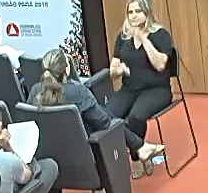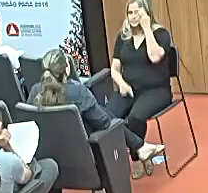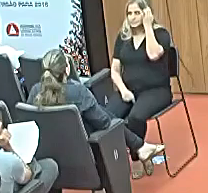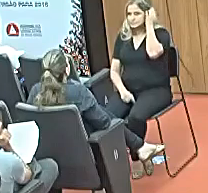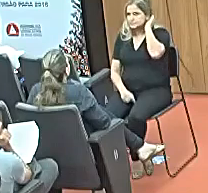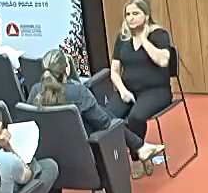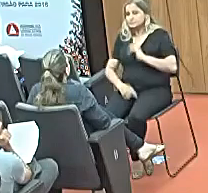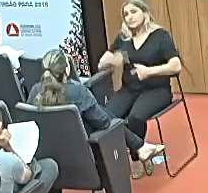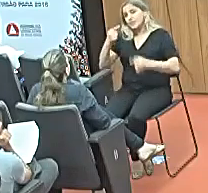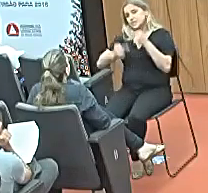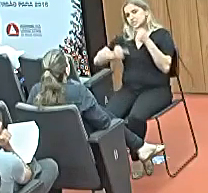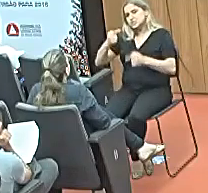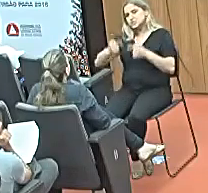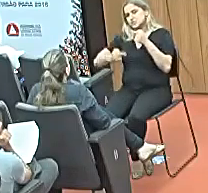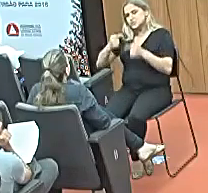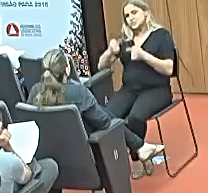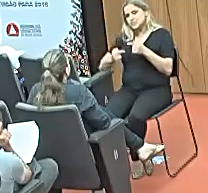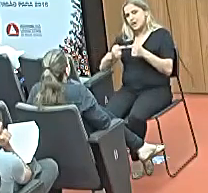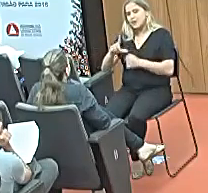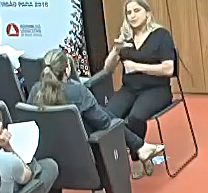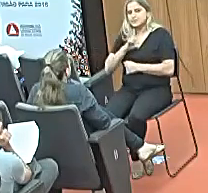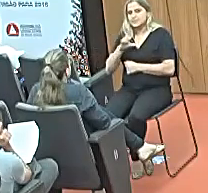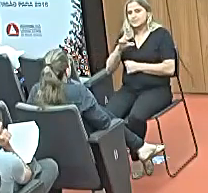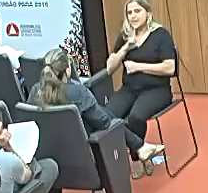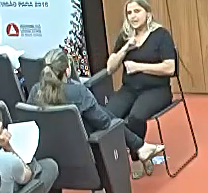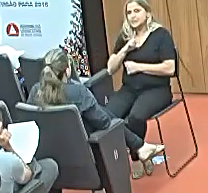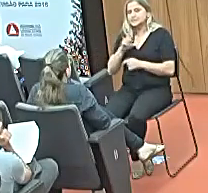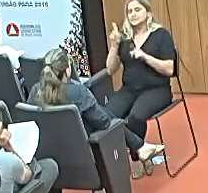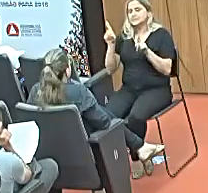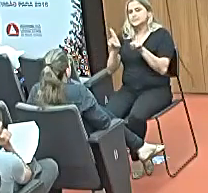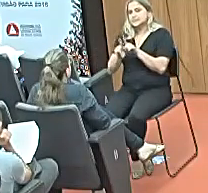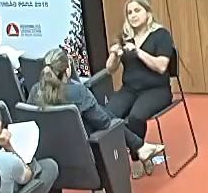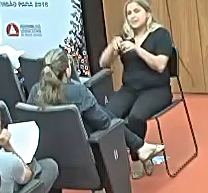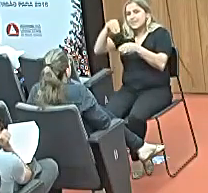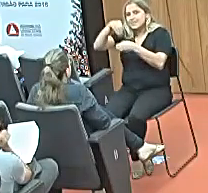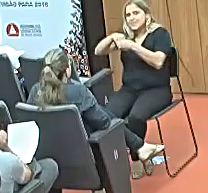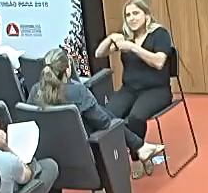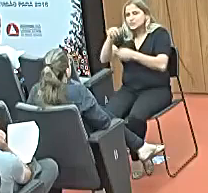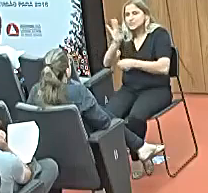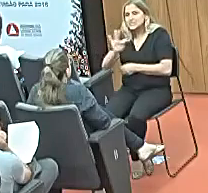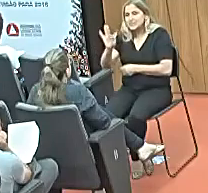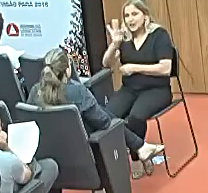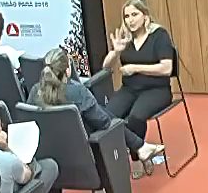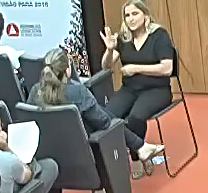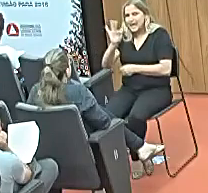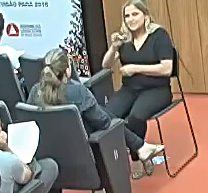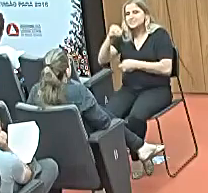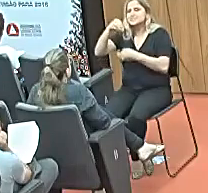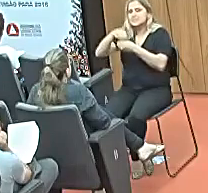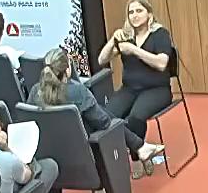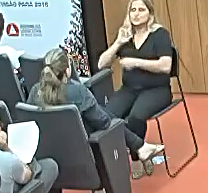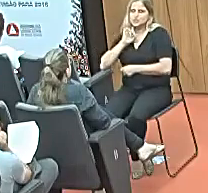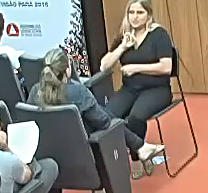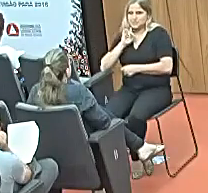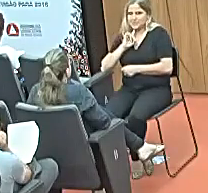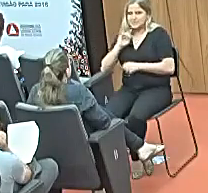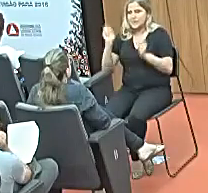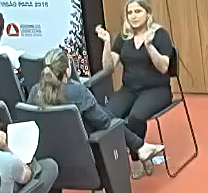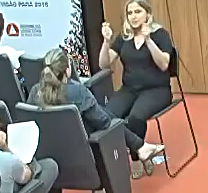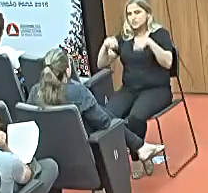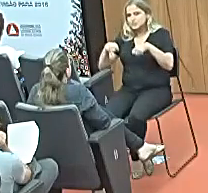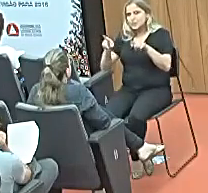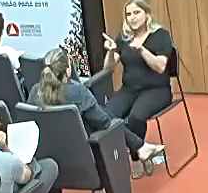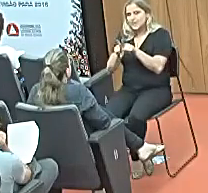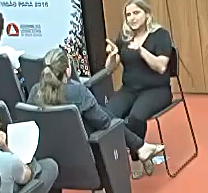essa discussão seja internalizada no âmbito das universidades no estado de minas gerais para que possamos também